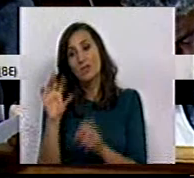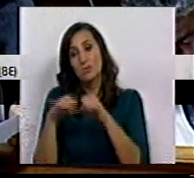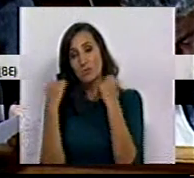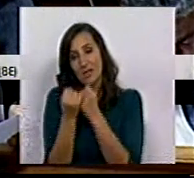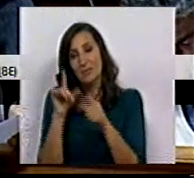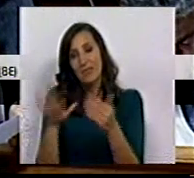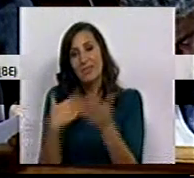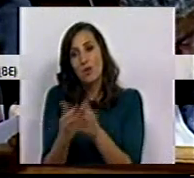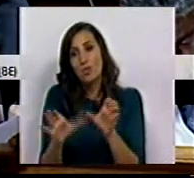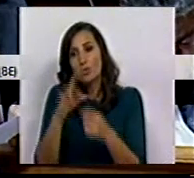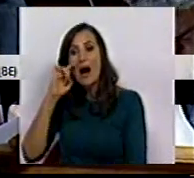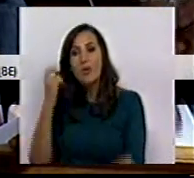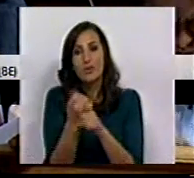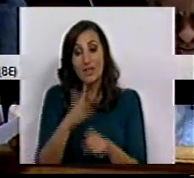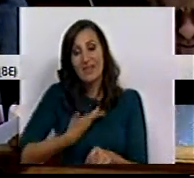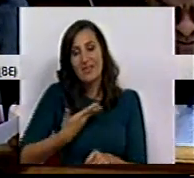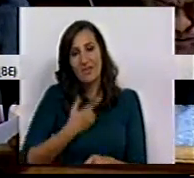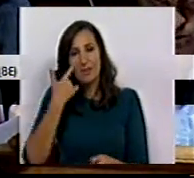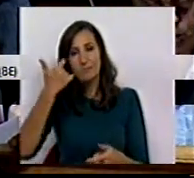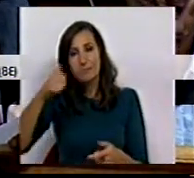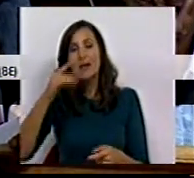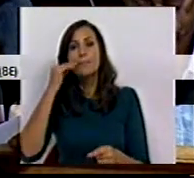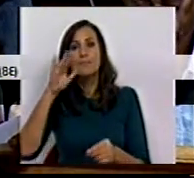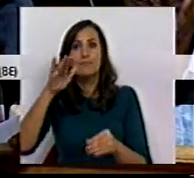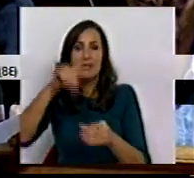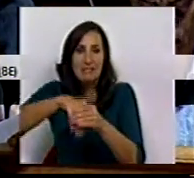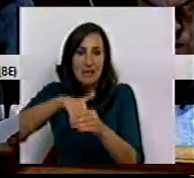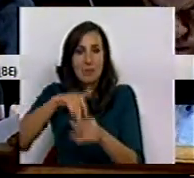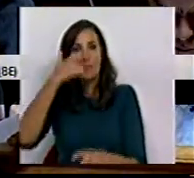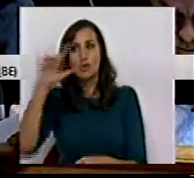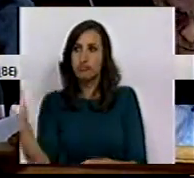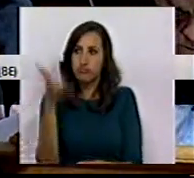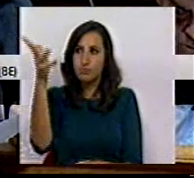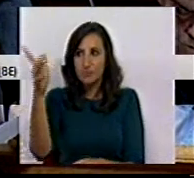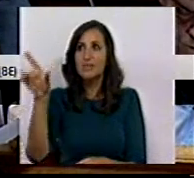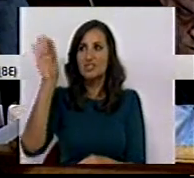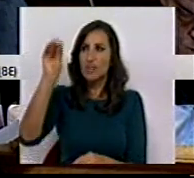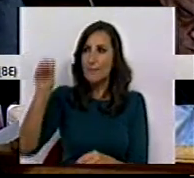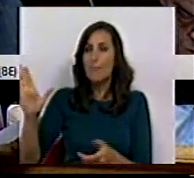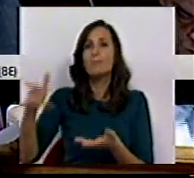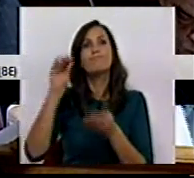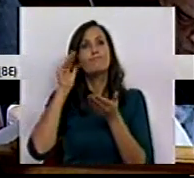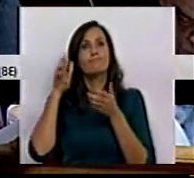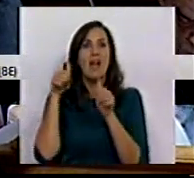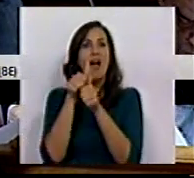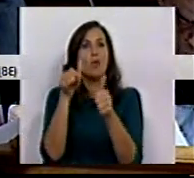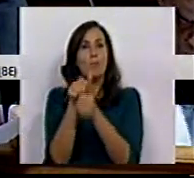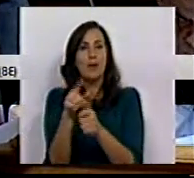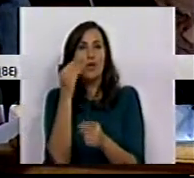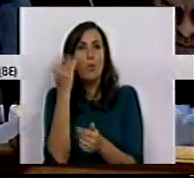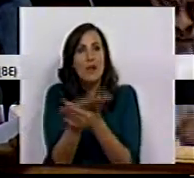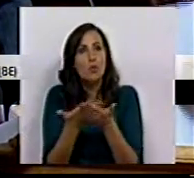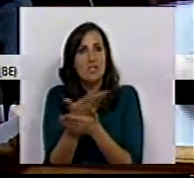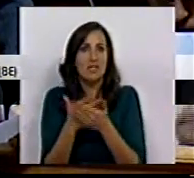de um grupo de missão de auditoria da dívida, composto por personalidades de reconhecido mérito, para acompanhar o processo de avaliação da